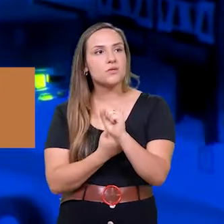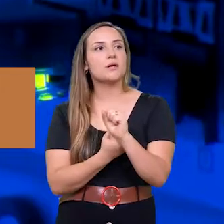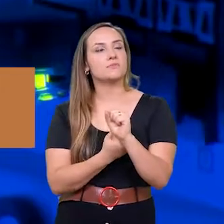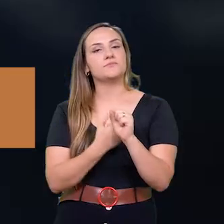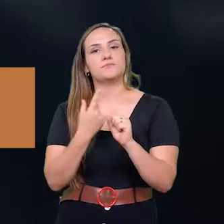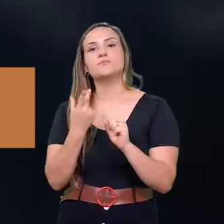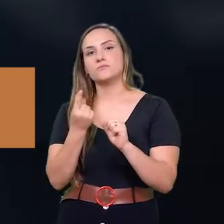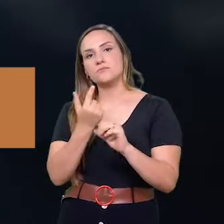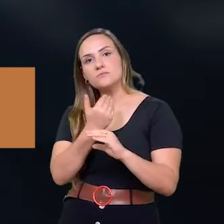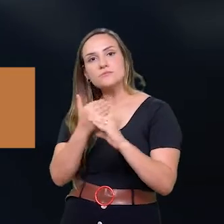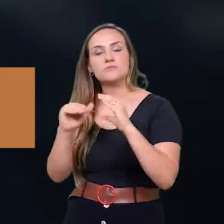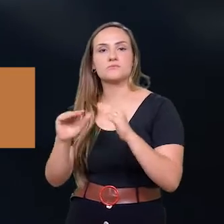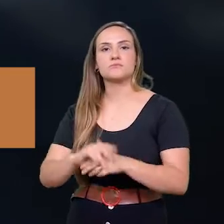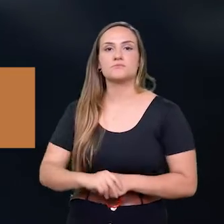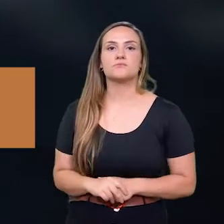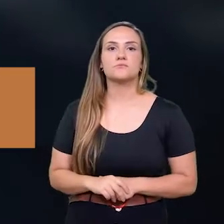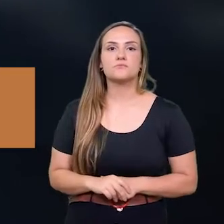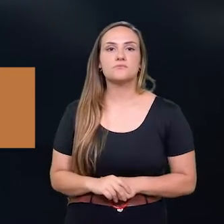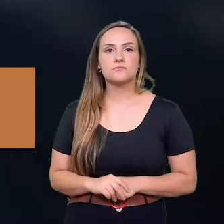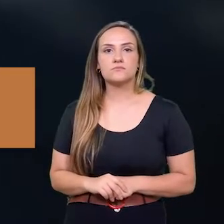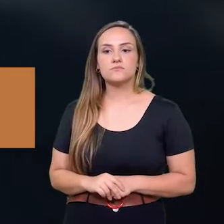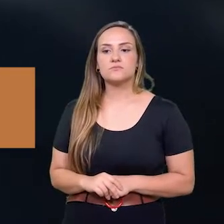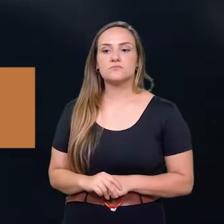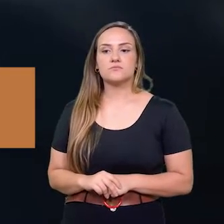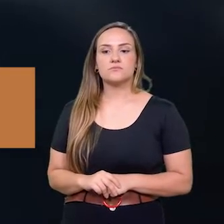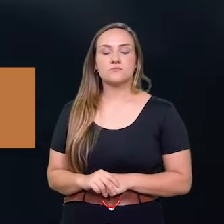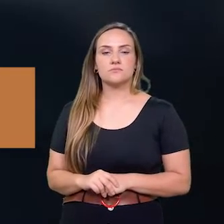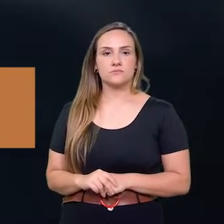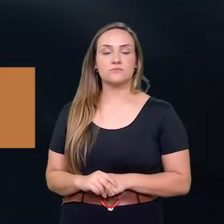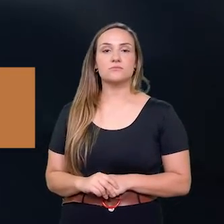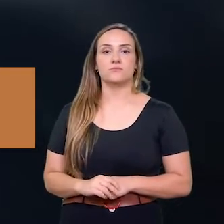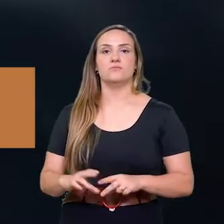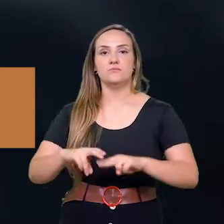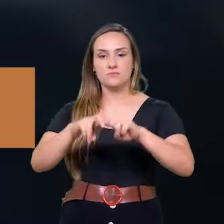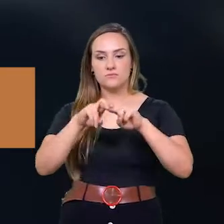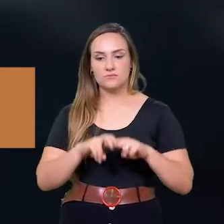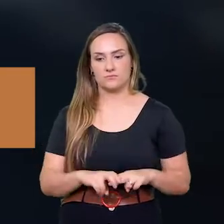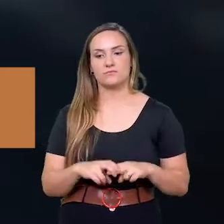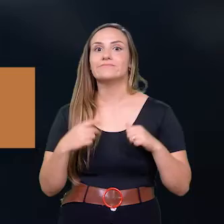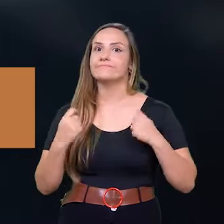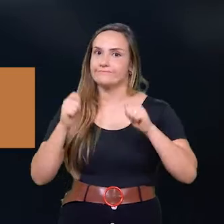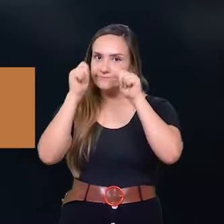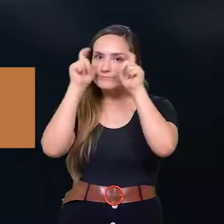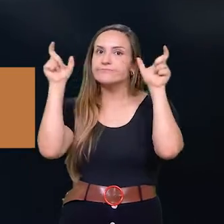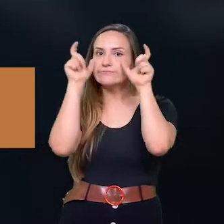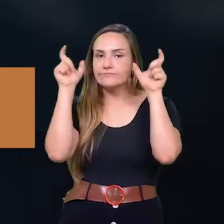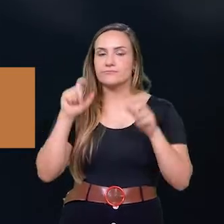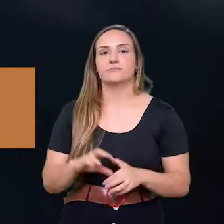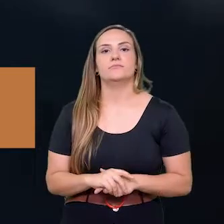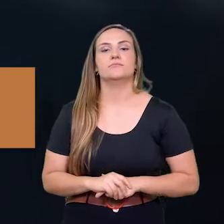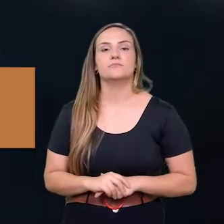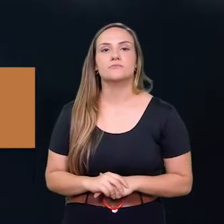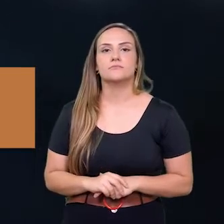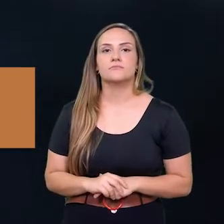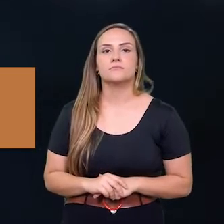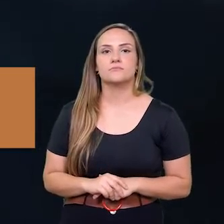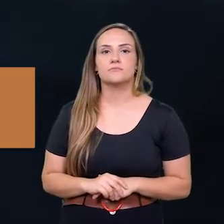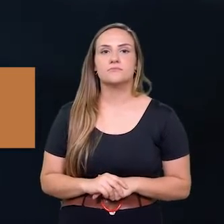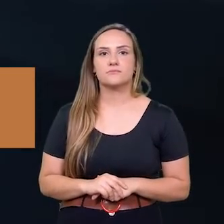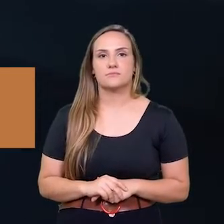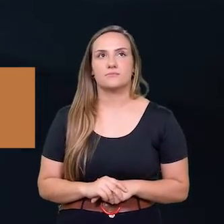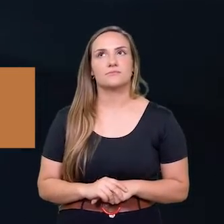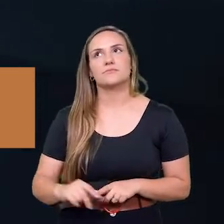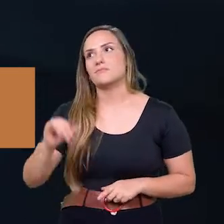a transferência a tempo. Então, as pessoas têm que ficar realmente muito, muito atentas. Ninguém